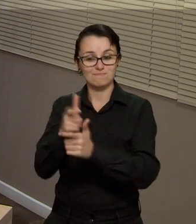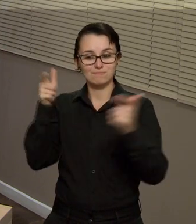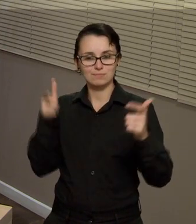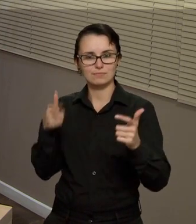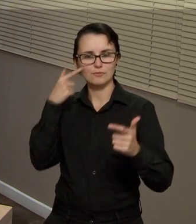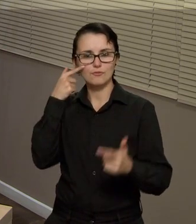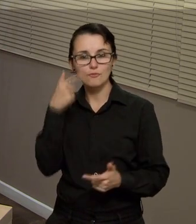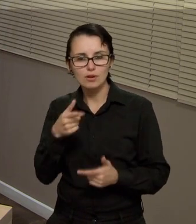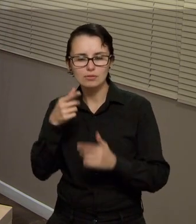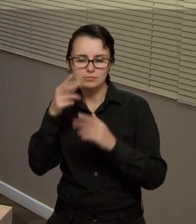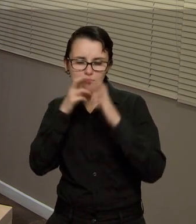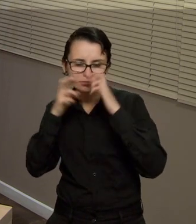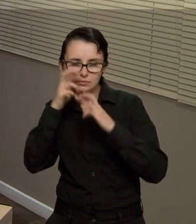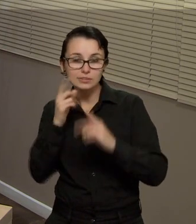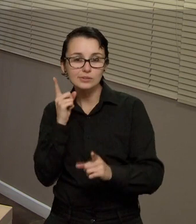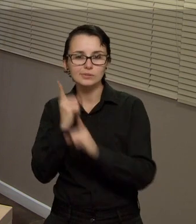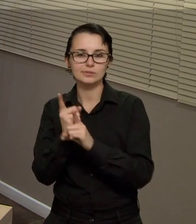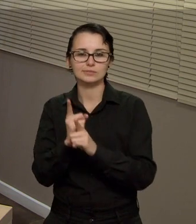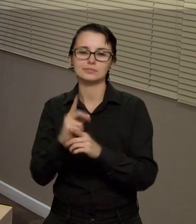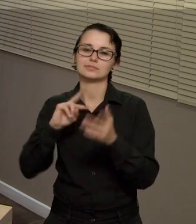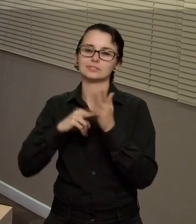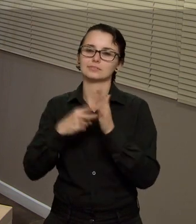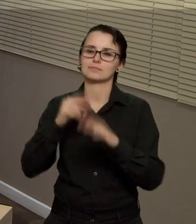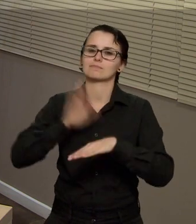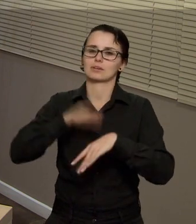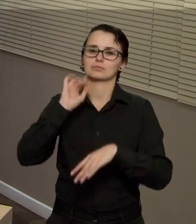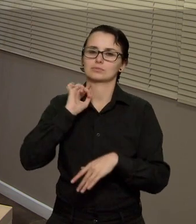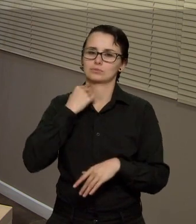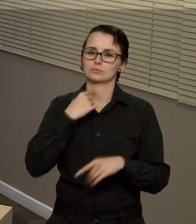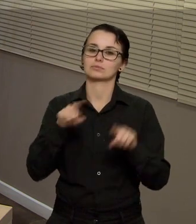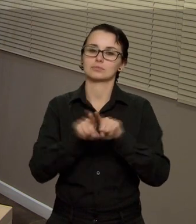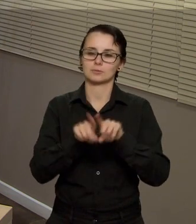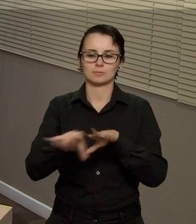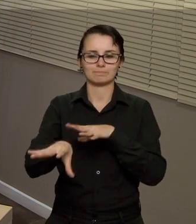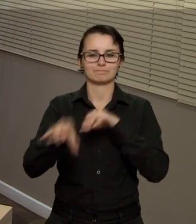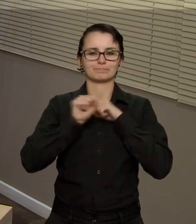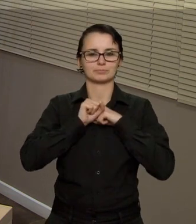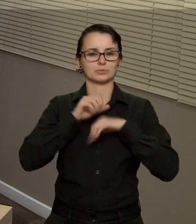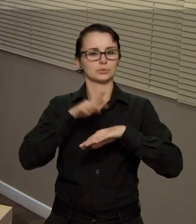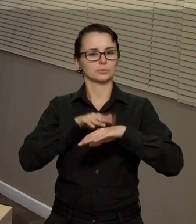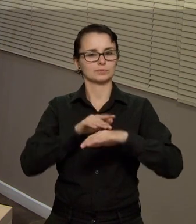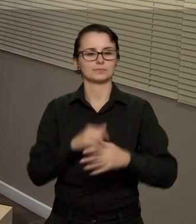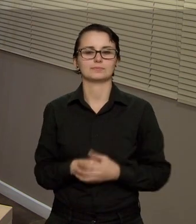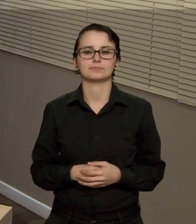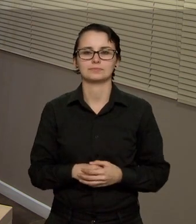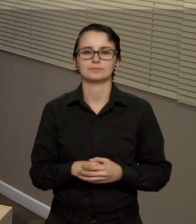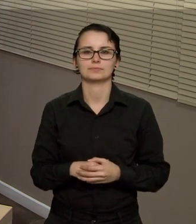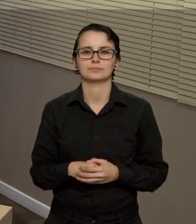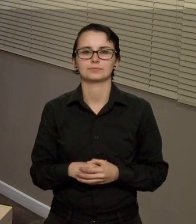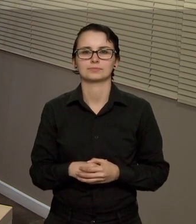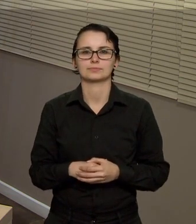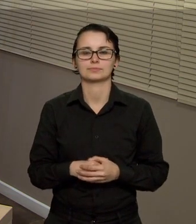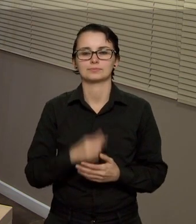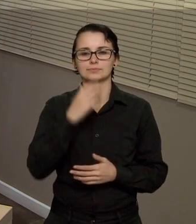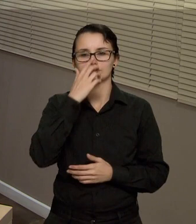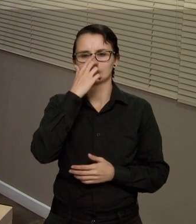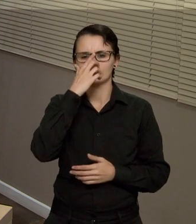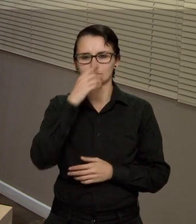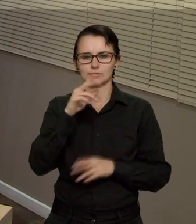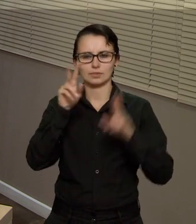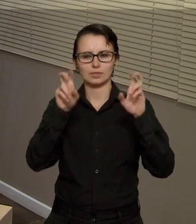grau de poluição e também o seu potencial causador de doenças. Vale ressaltar que o